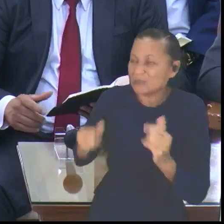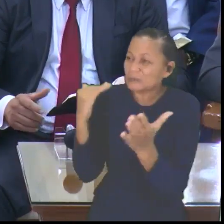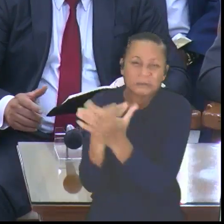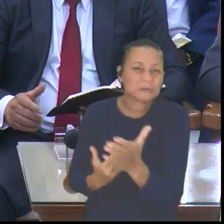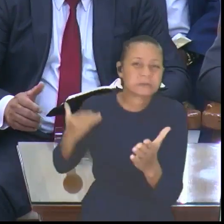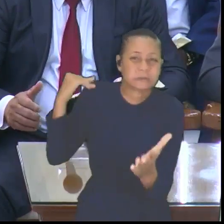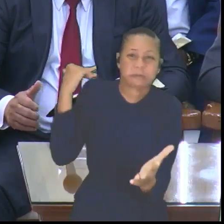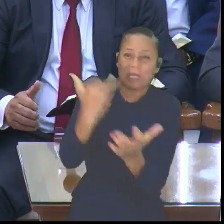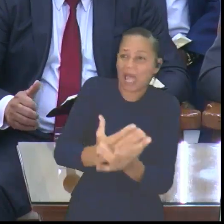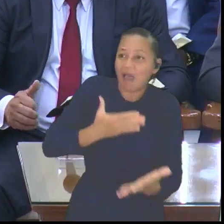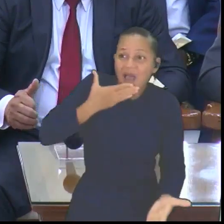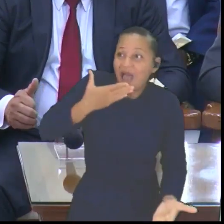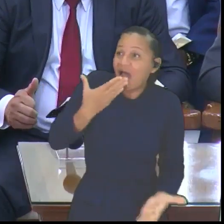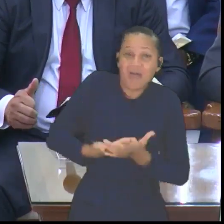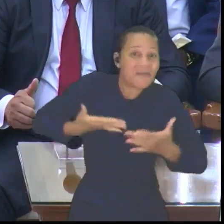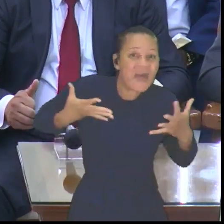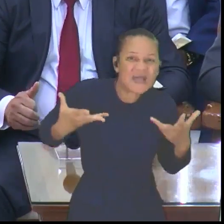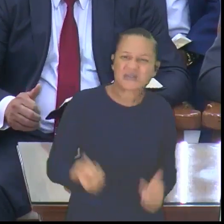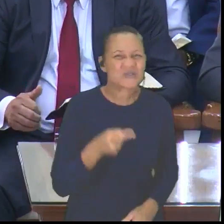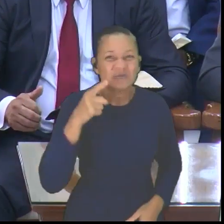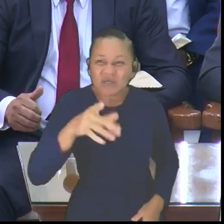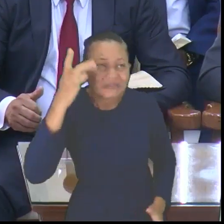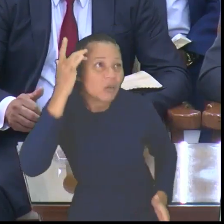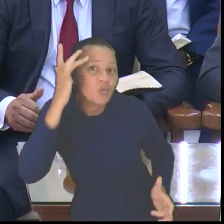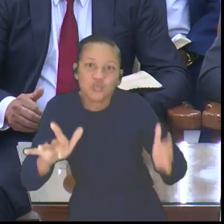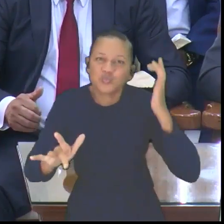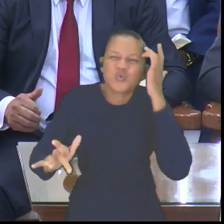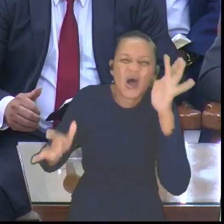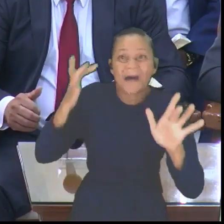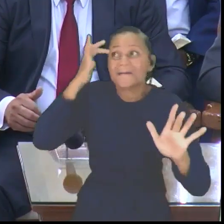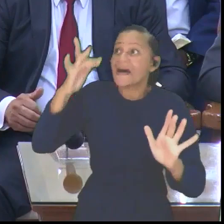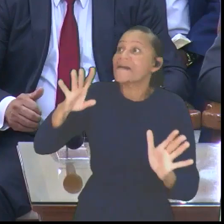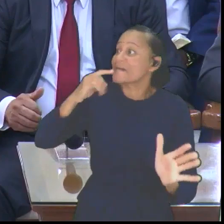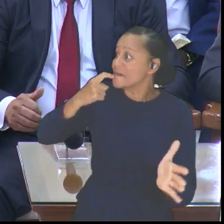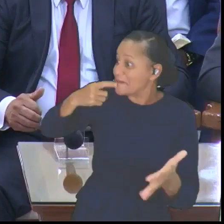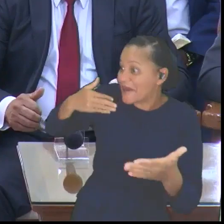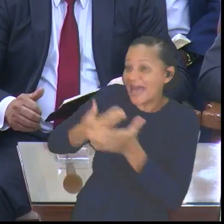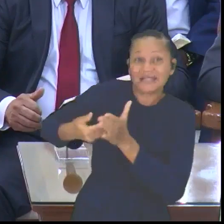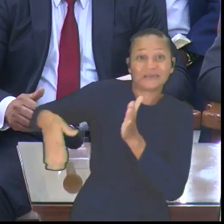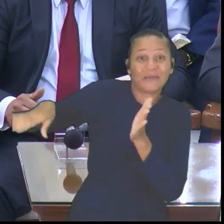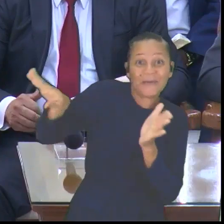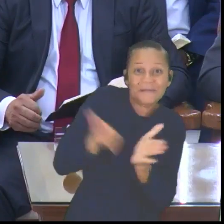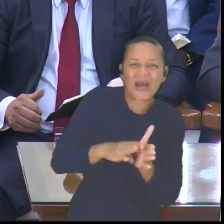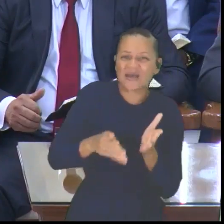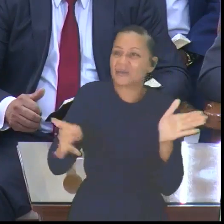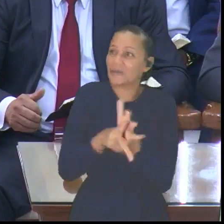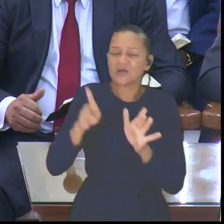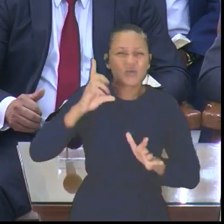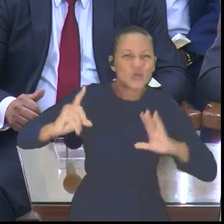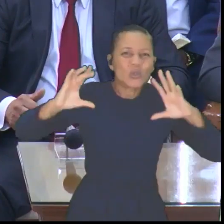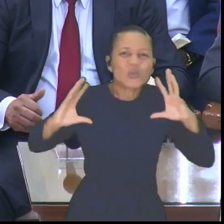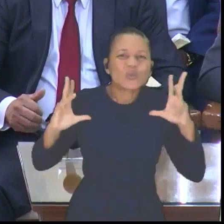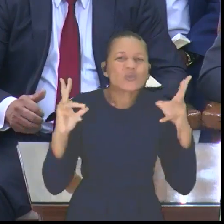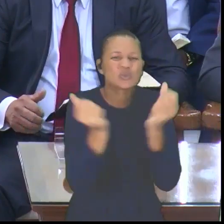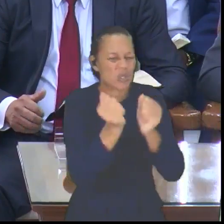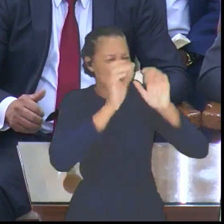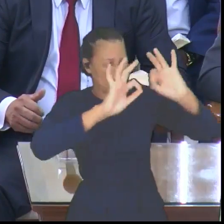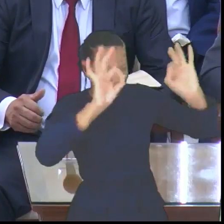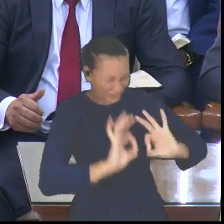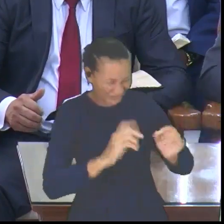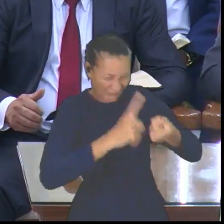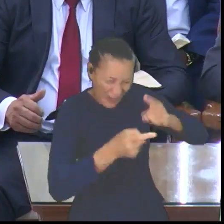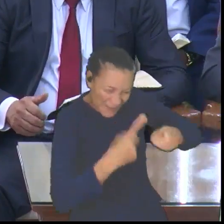coisas extraordinárias, que você nem sabe, mas está chegando da parte de Deus. E todo plano do